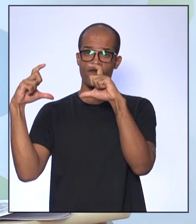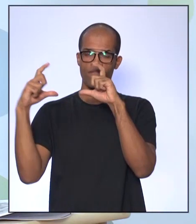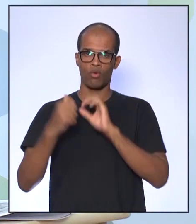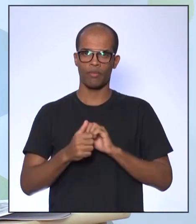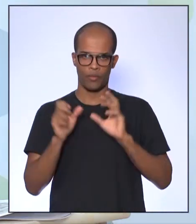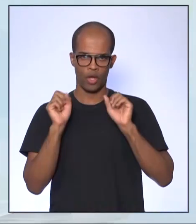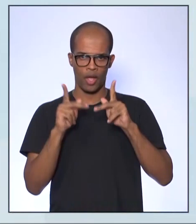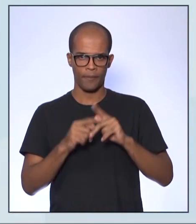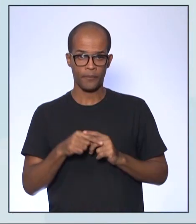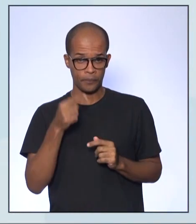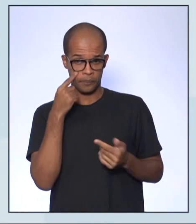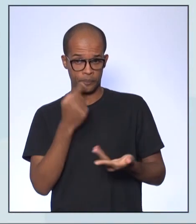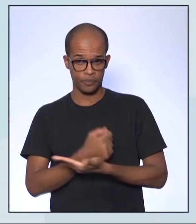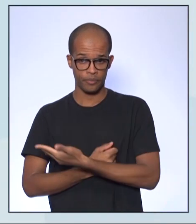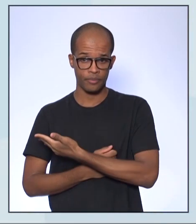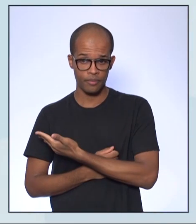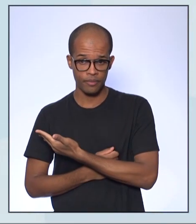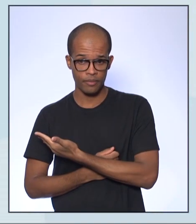na tela,